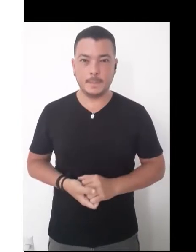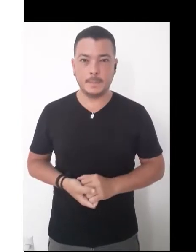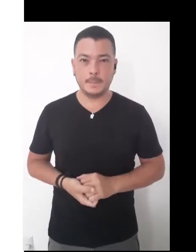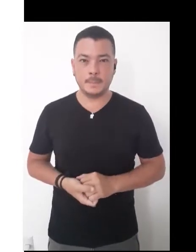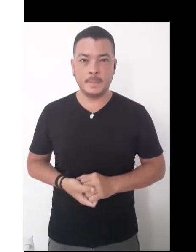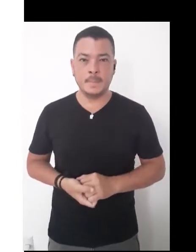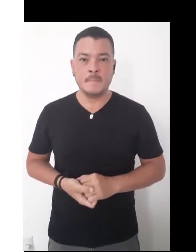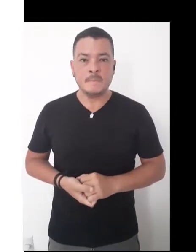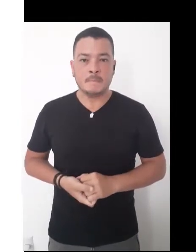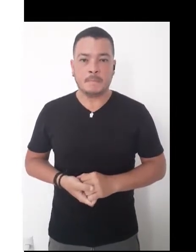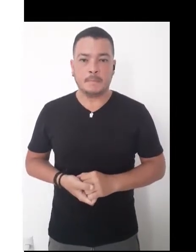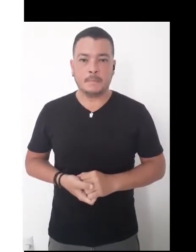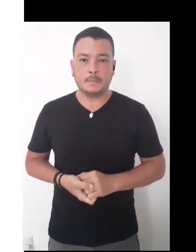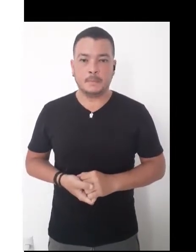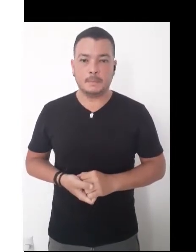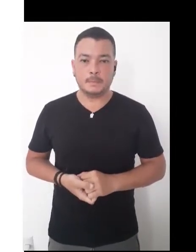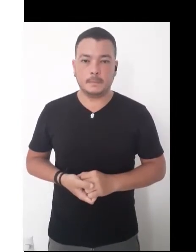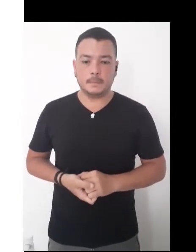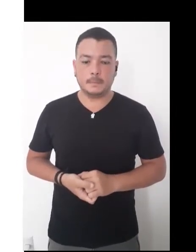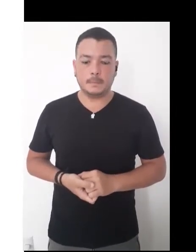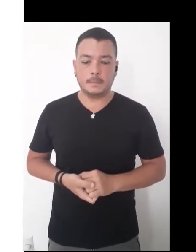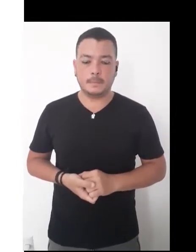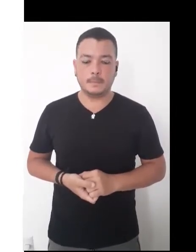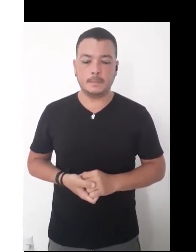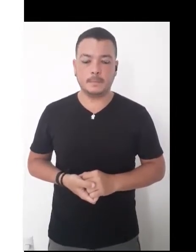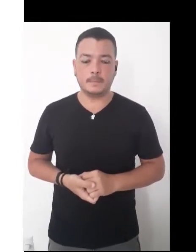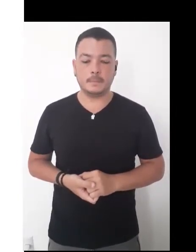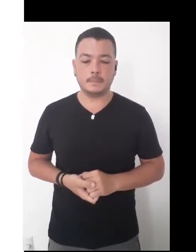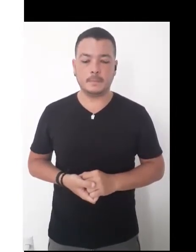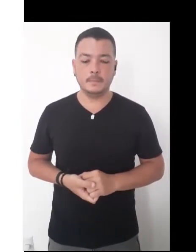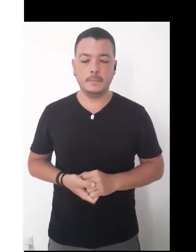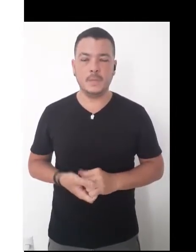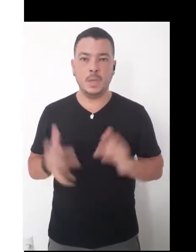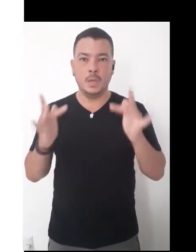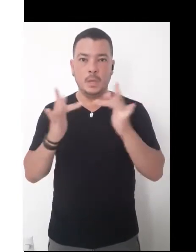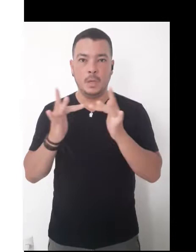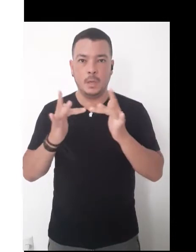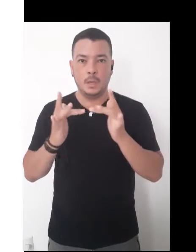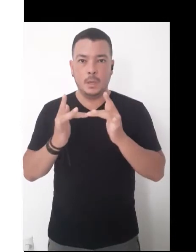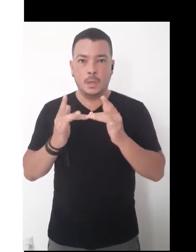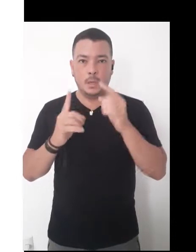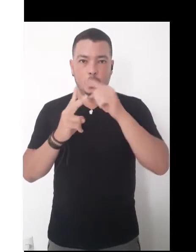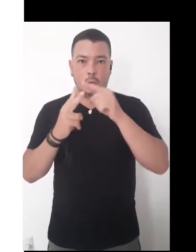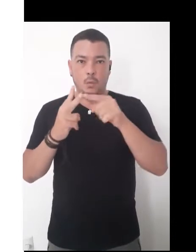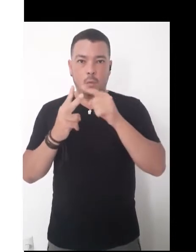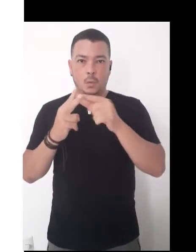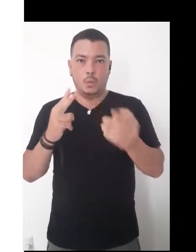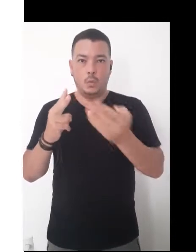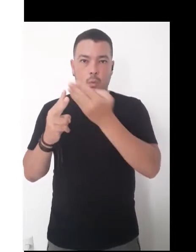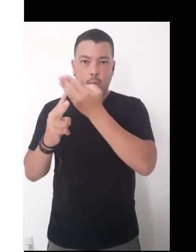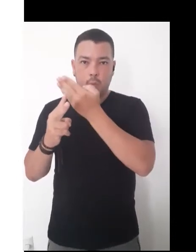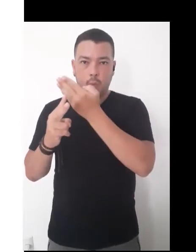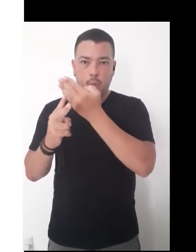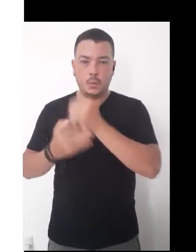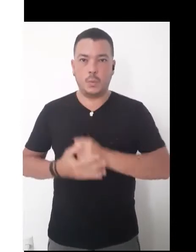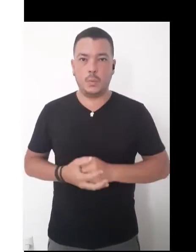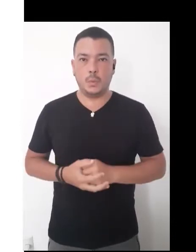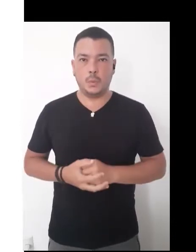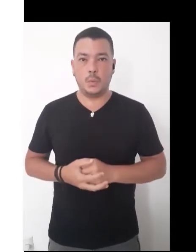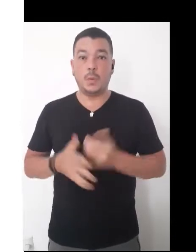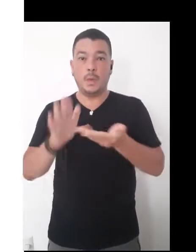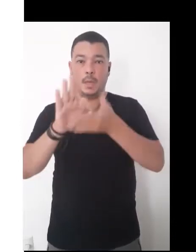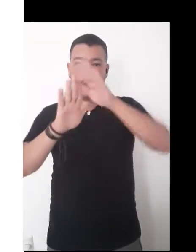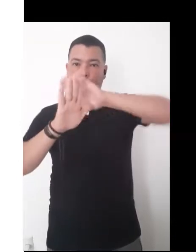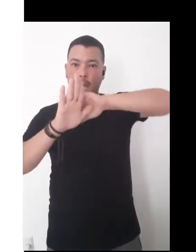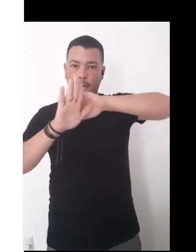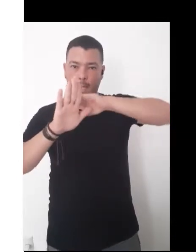identificando uma memória DIMM. É uma memória que tem esses contatos aqui dos dois lados. Aqui a gente está vendo à frente, mas nas costas também vai ter, na parte de trás desse módulo, vai